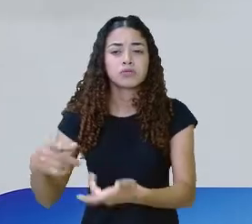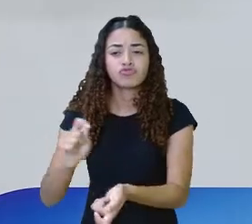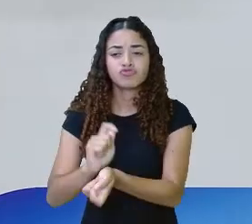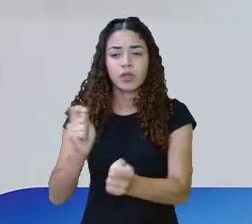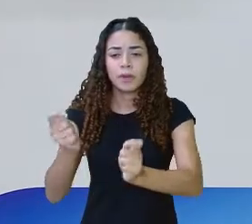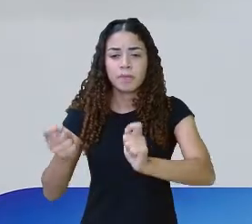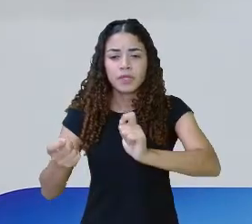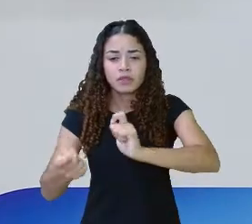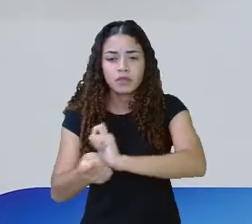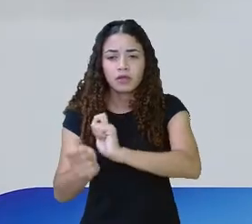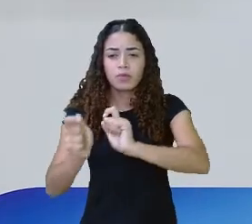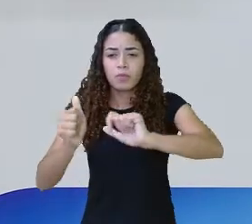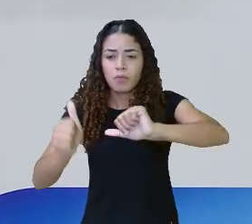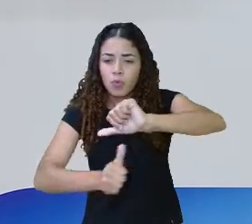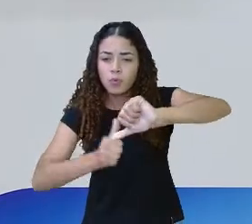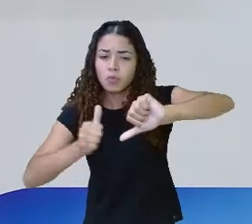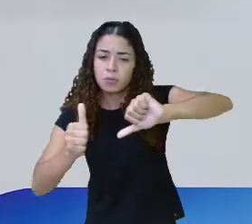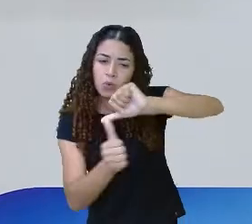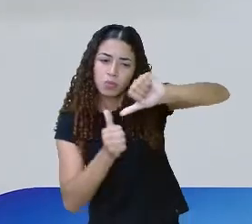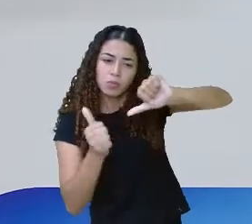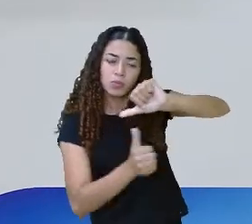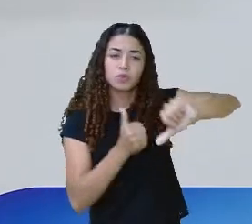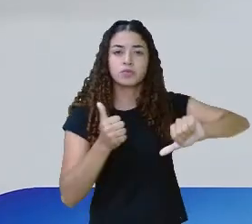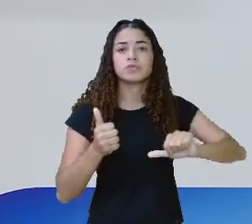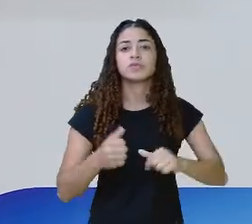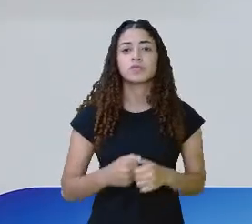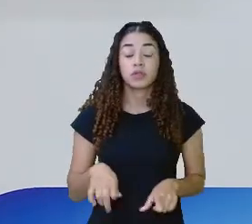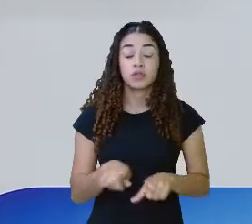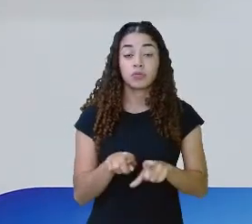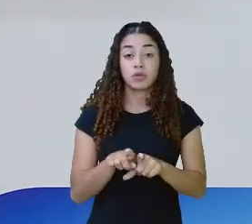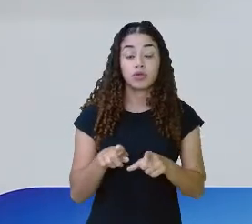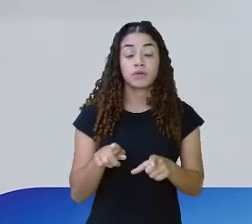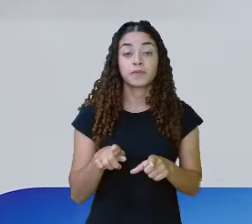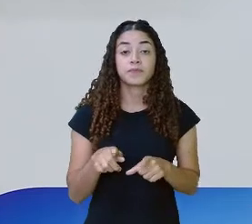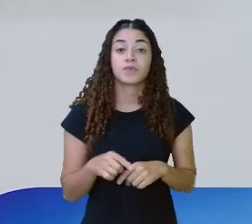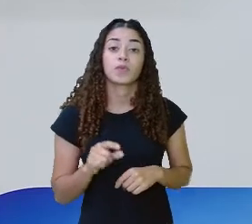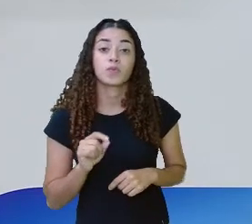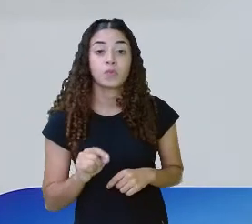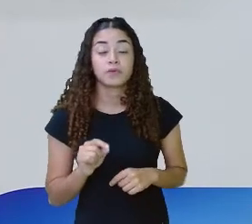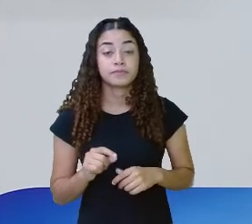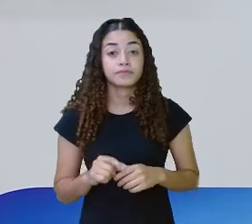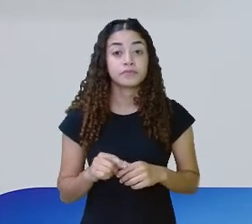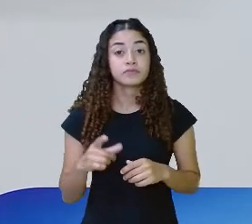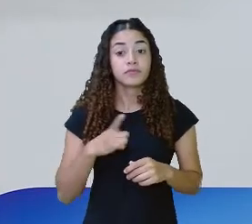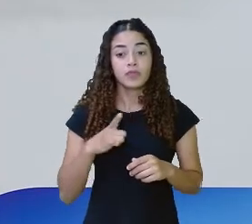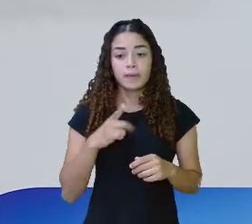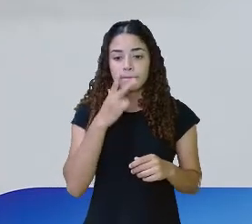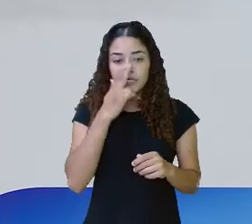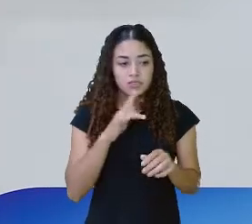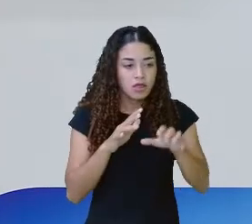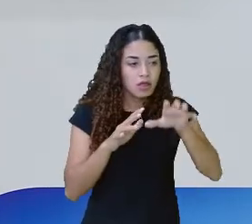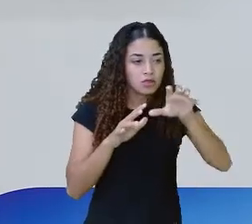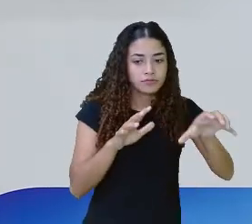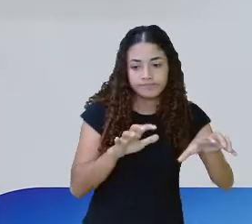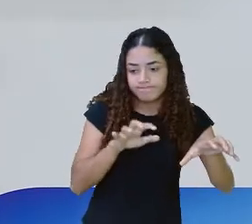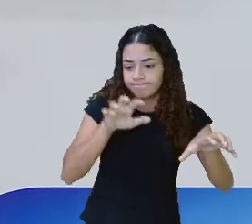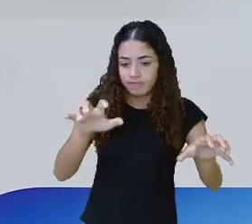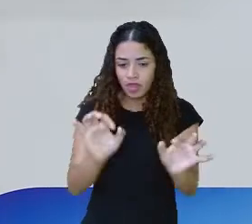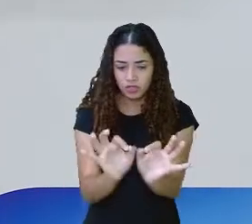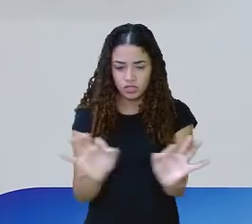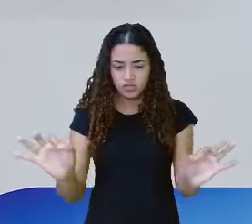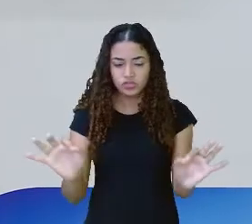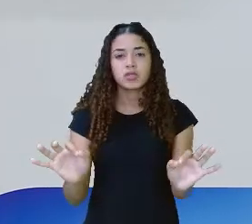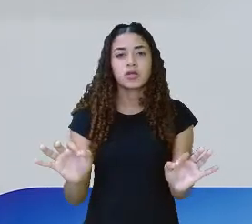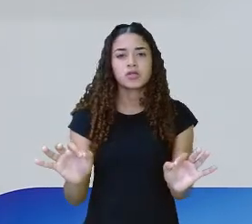adaptando, né? Por essa distância entre ilhas. Então, gente, quando há uma distância assim entre